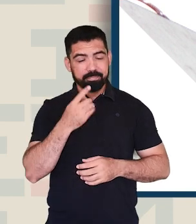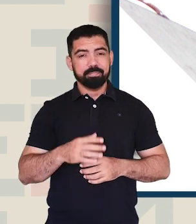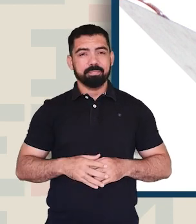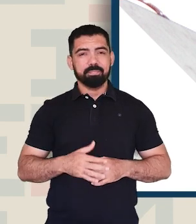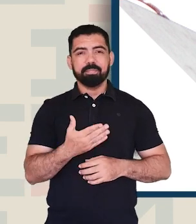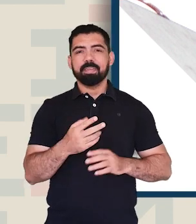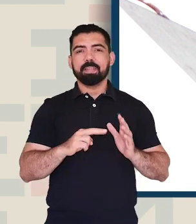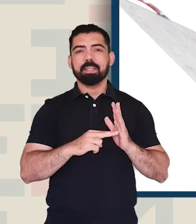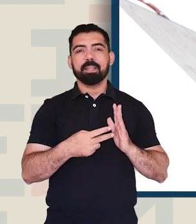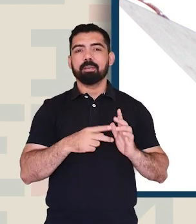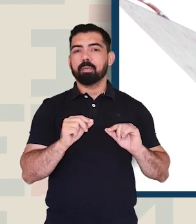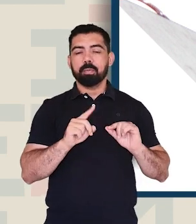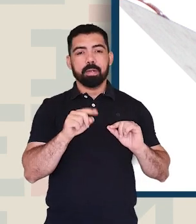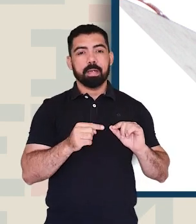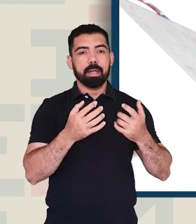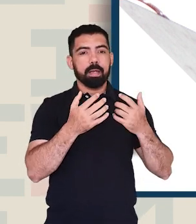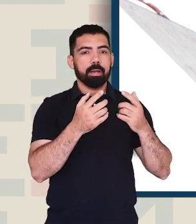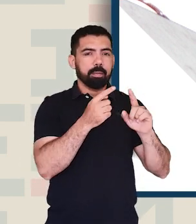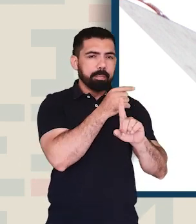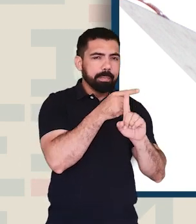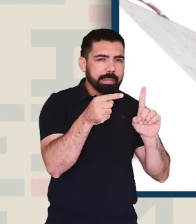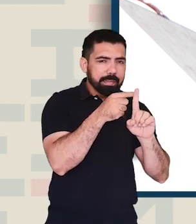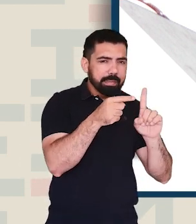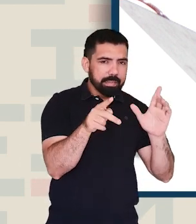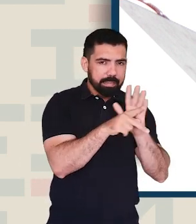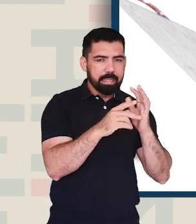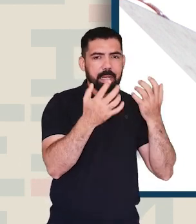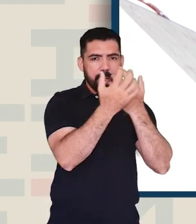Ou seja, ela pode ser também um trecho